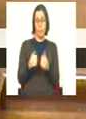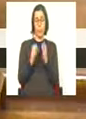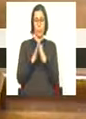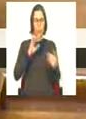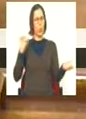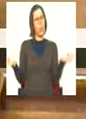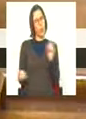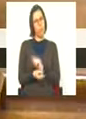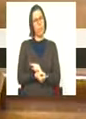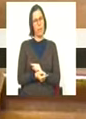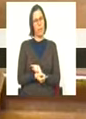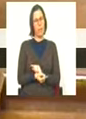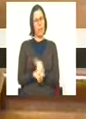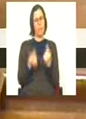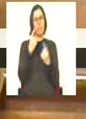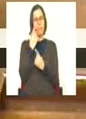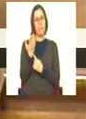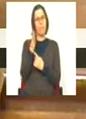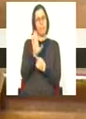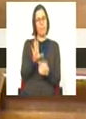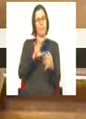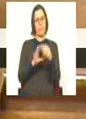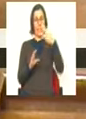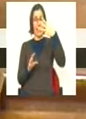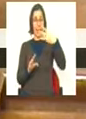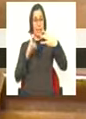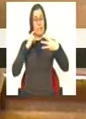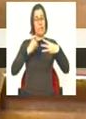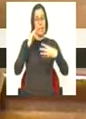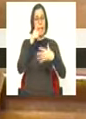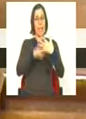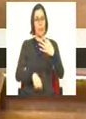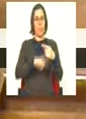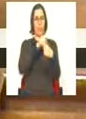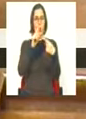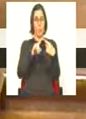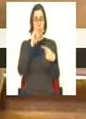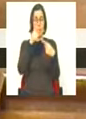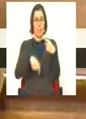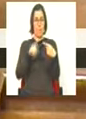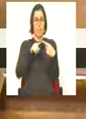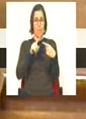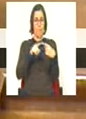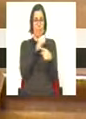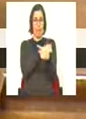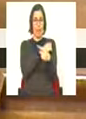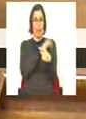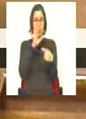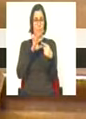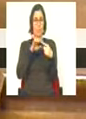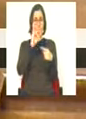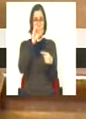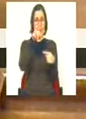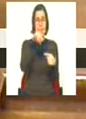o contrário, e só a título de exemplo em relação a três dos principais impostos. O imposto sobre os imóveis, o